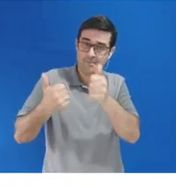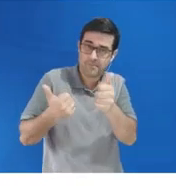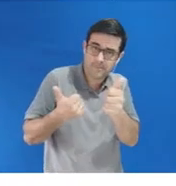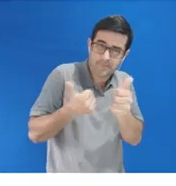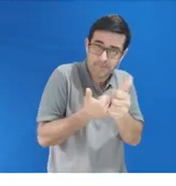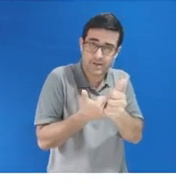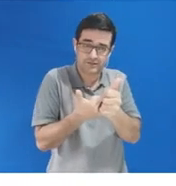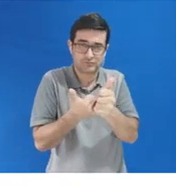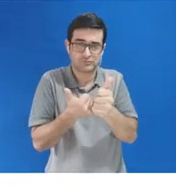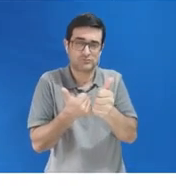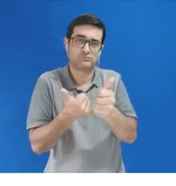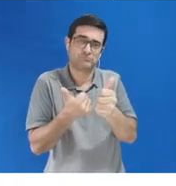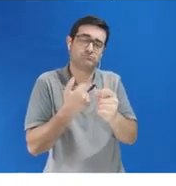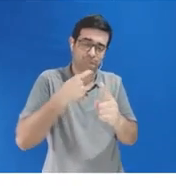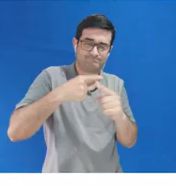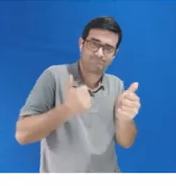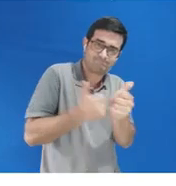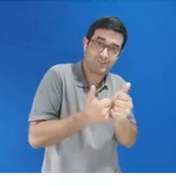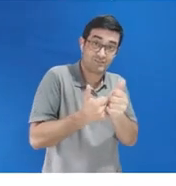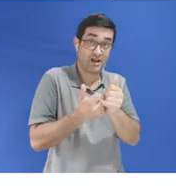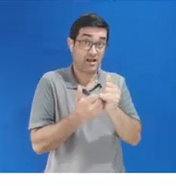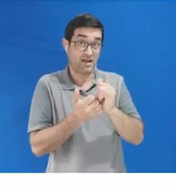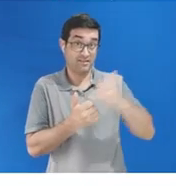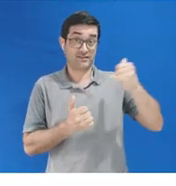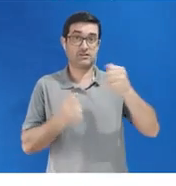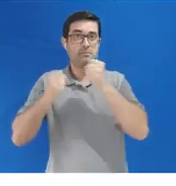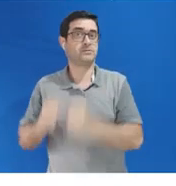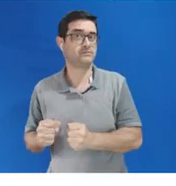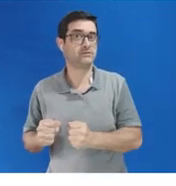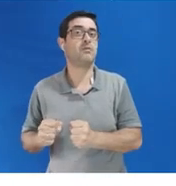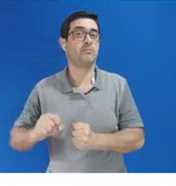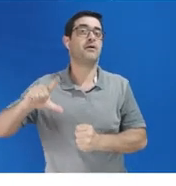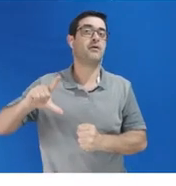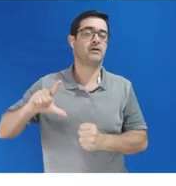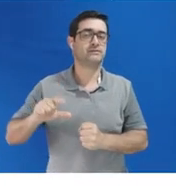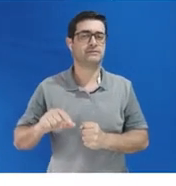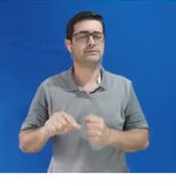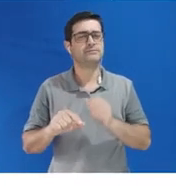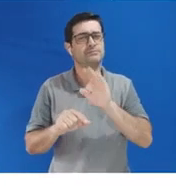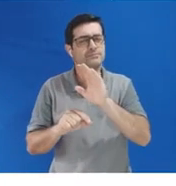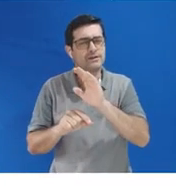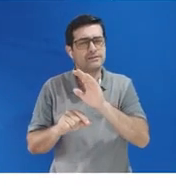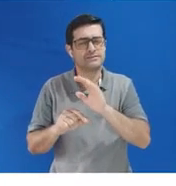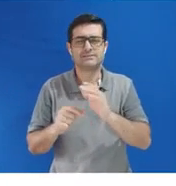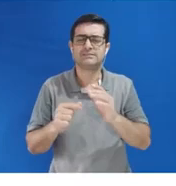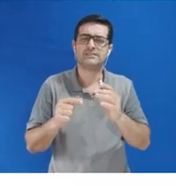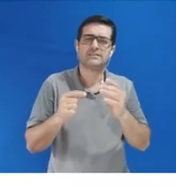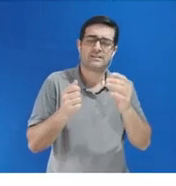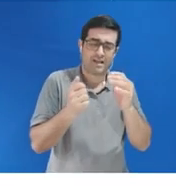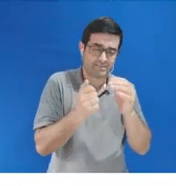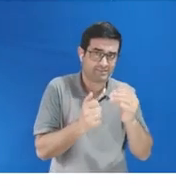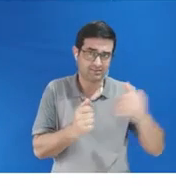próximo, né? Quanto mais próximo essas espécies, maior a energia potencial. Mas ele leva em consideração que essa energia,